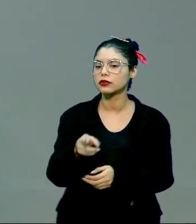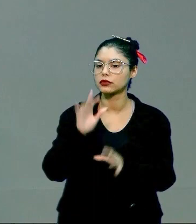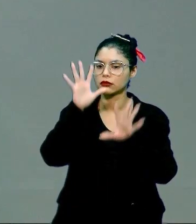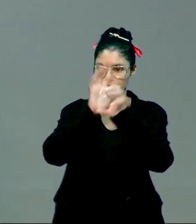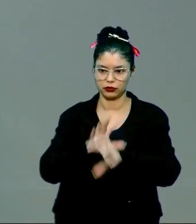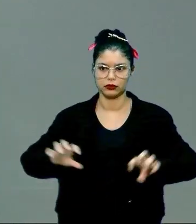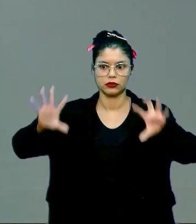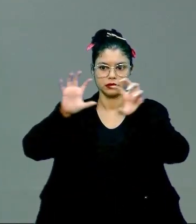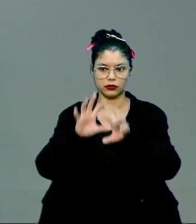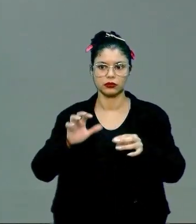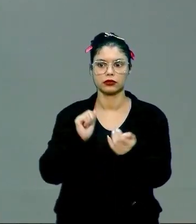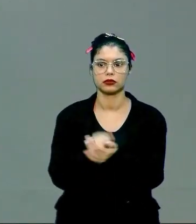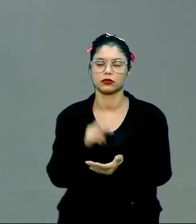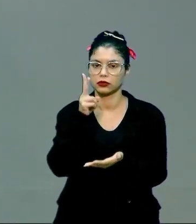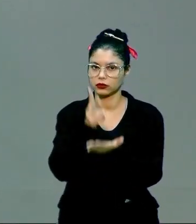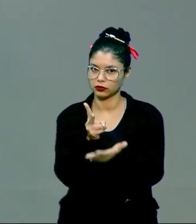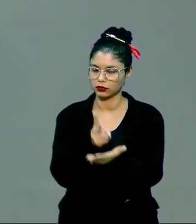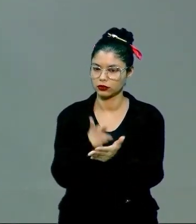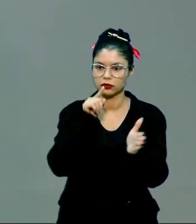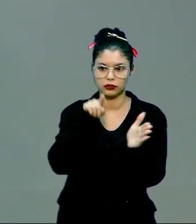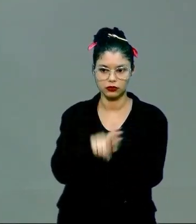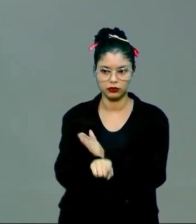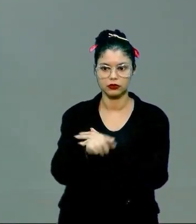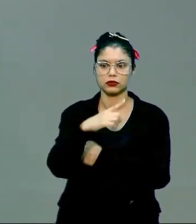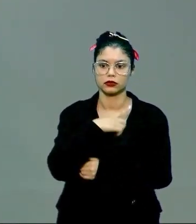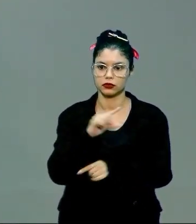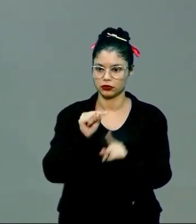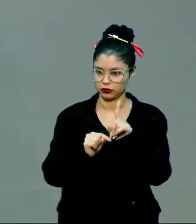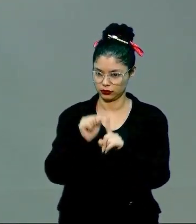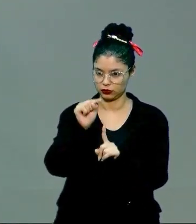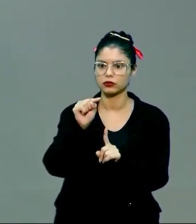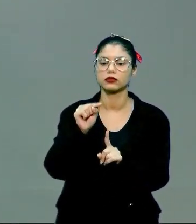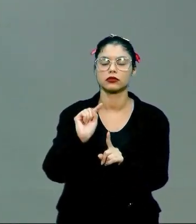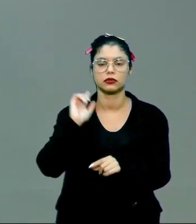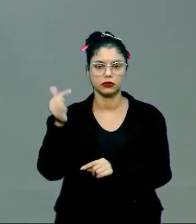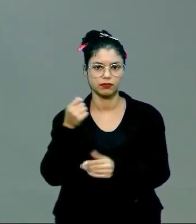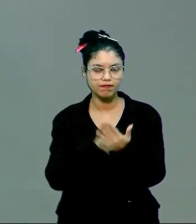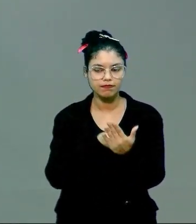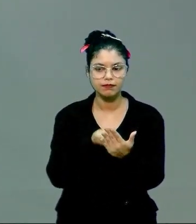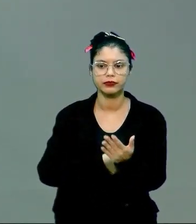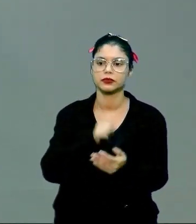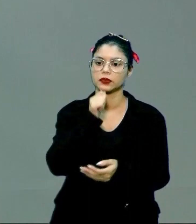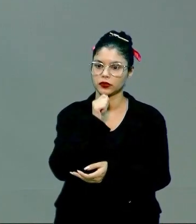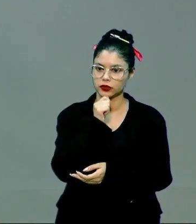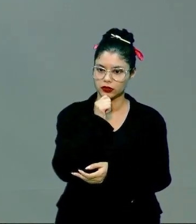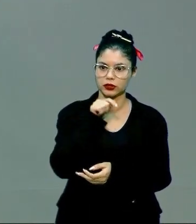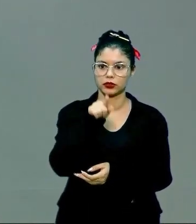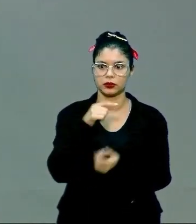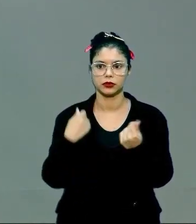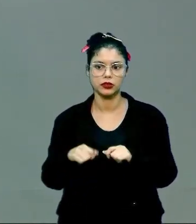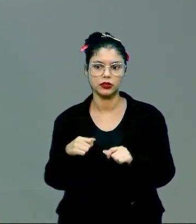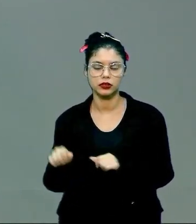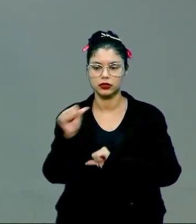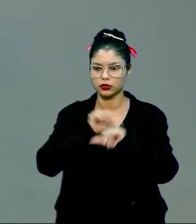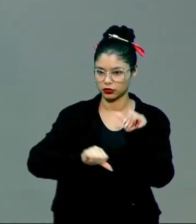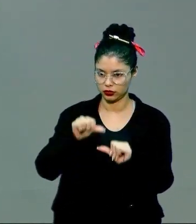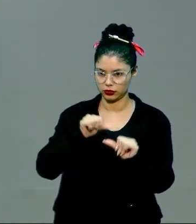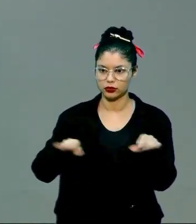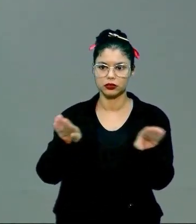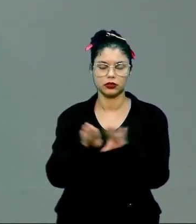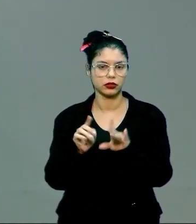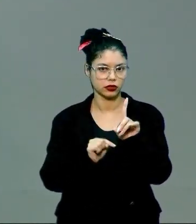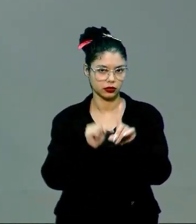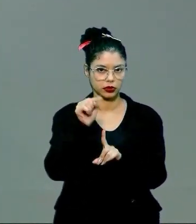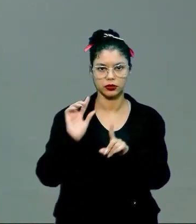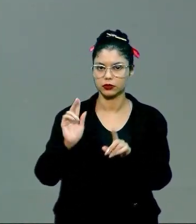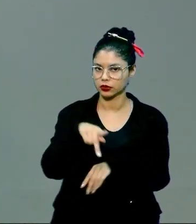gases. Então, todas as vezes em que uma questão envolver a temperatura, obrigatoriamente você precisará transformar a